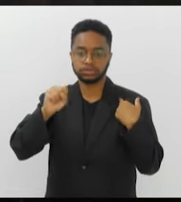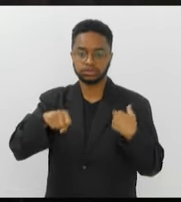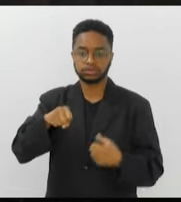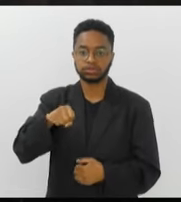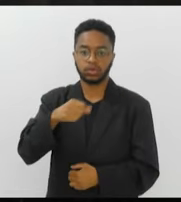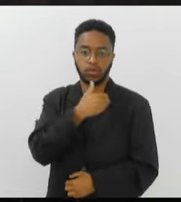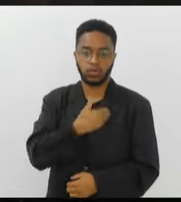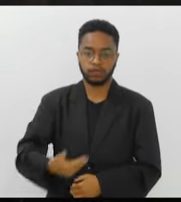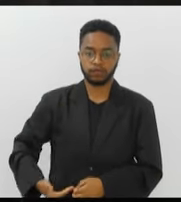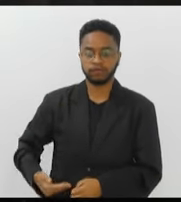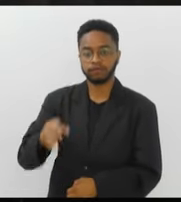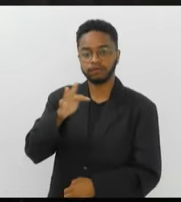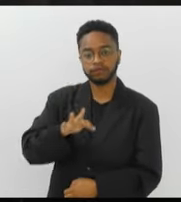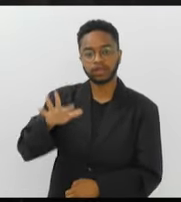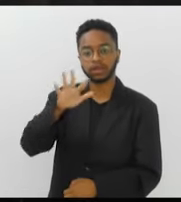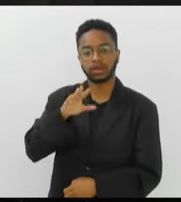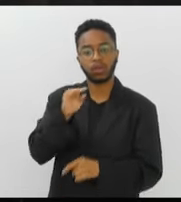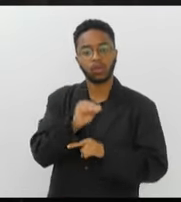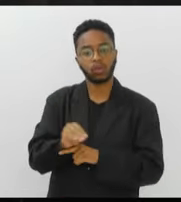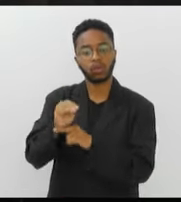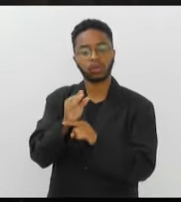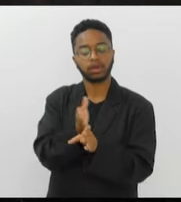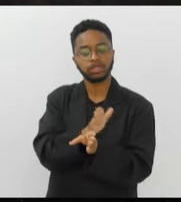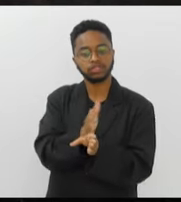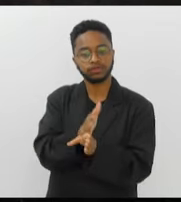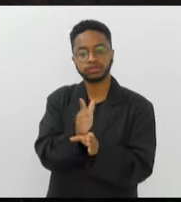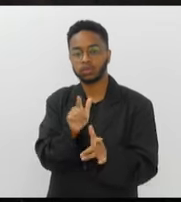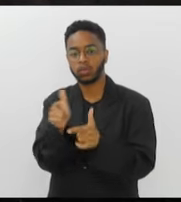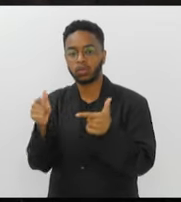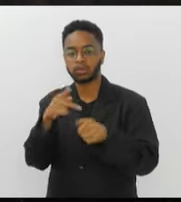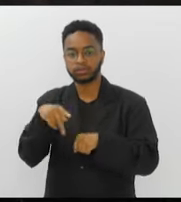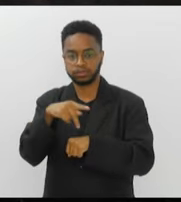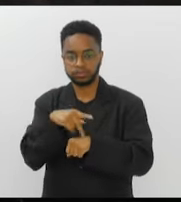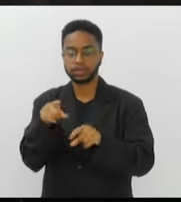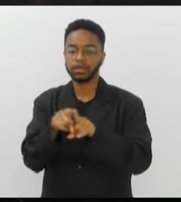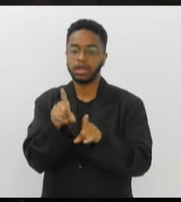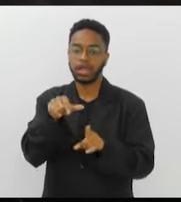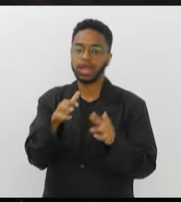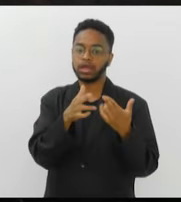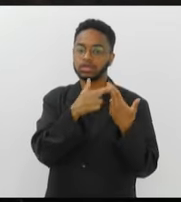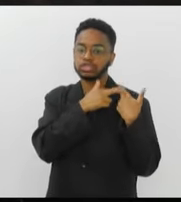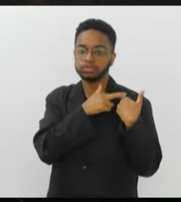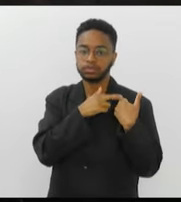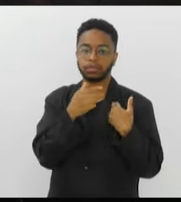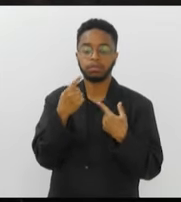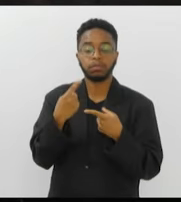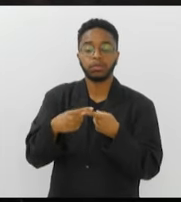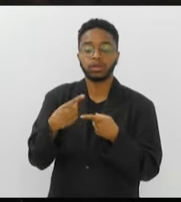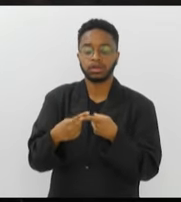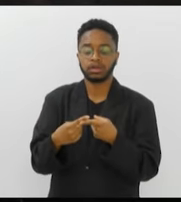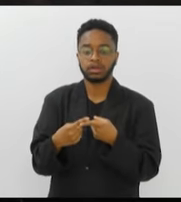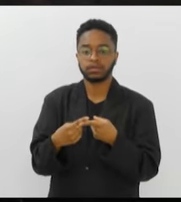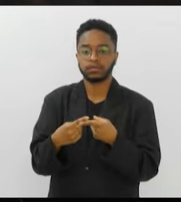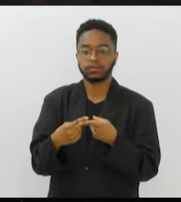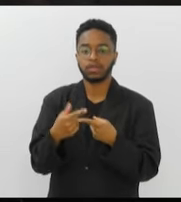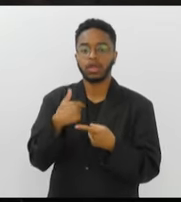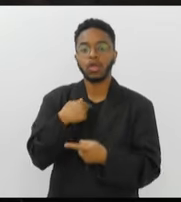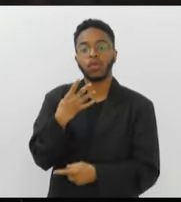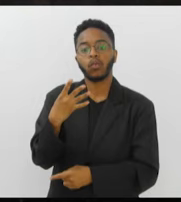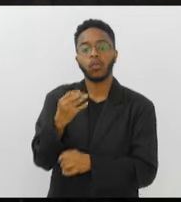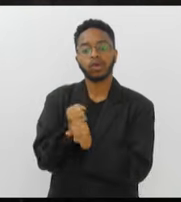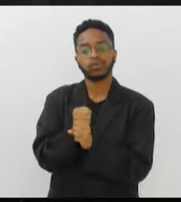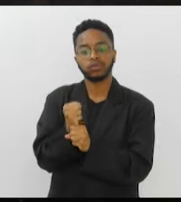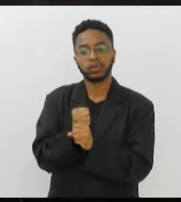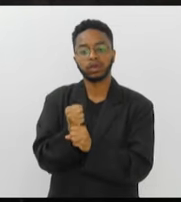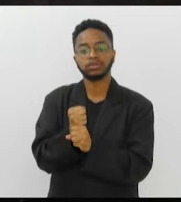do governo federal tomar conta das fronteiras. É responsabilidade, sim. Sabe por quê? Eu fiquei 4 anos